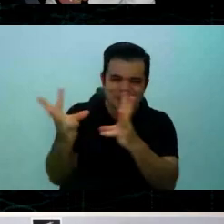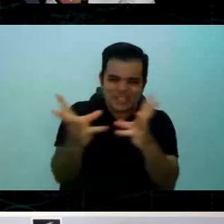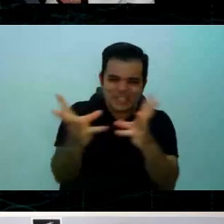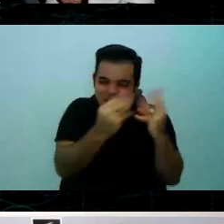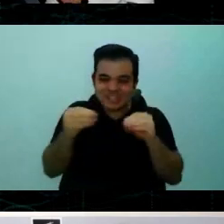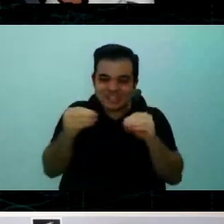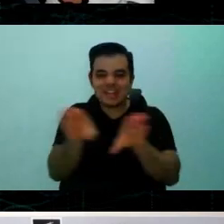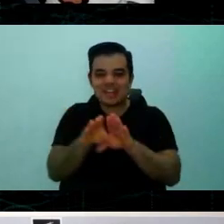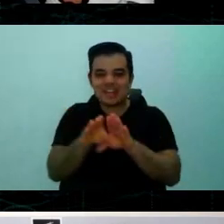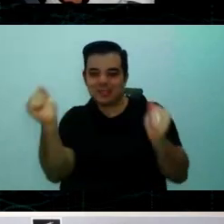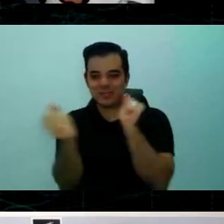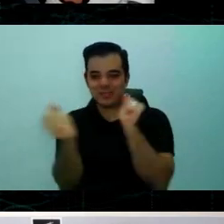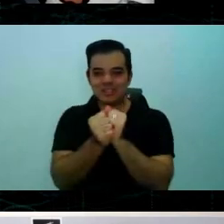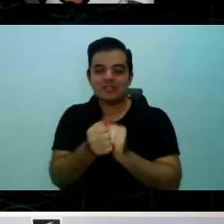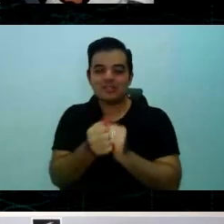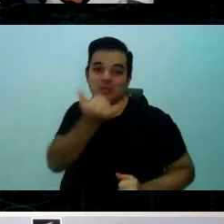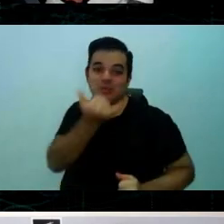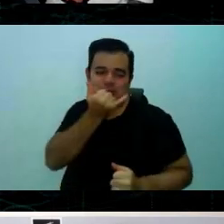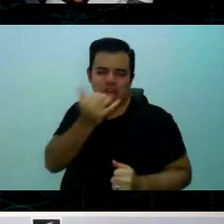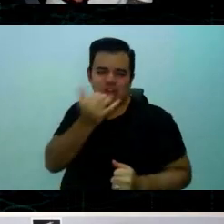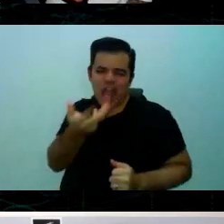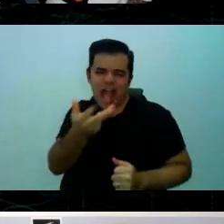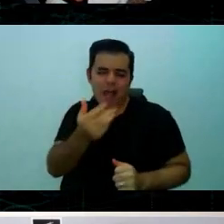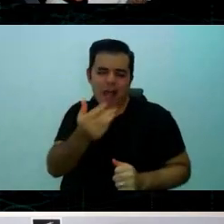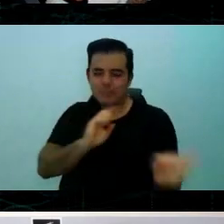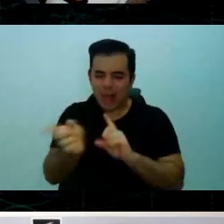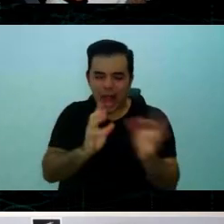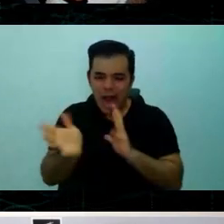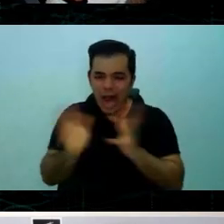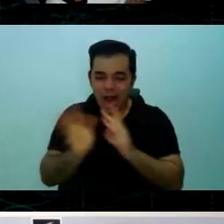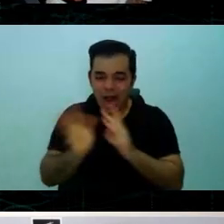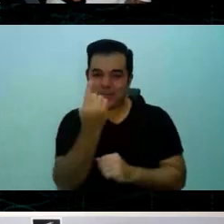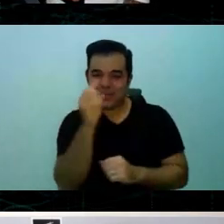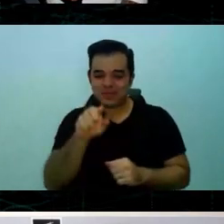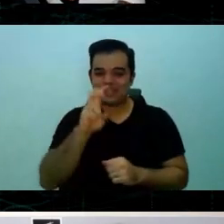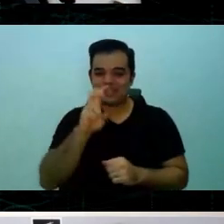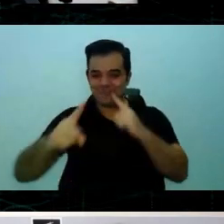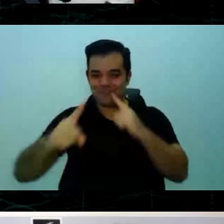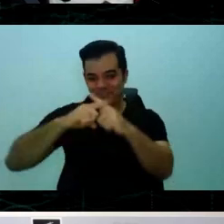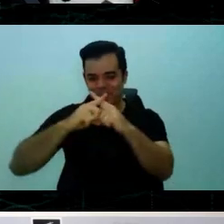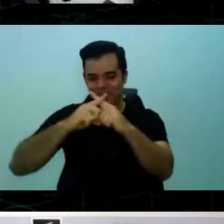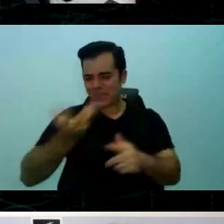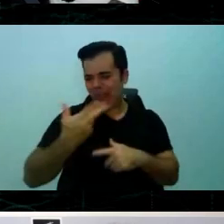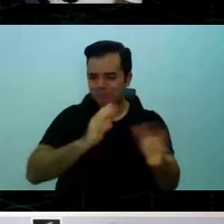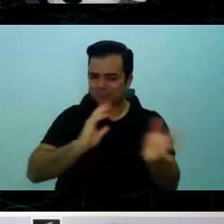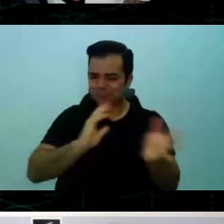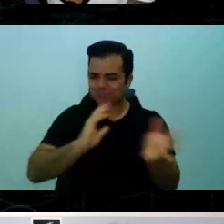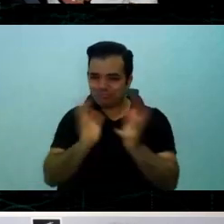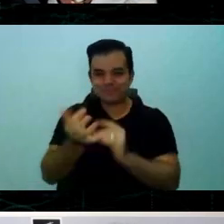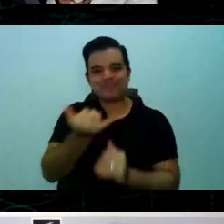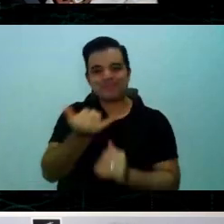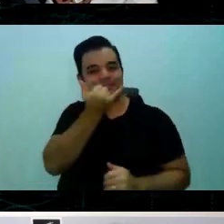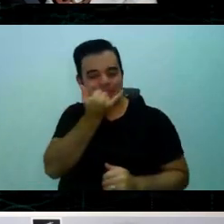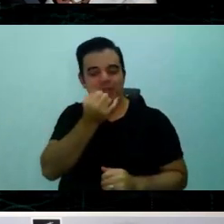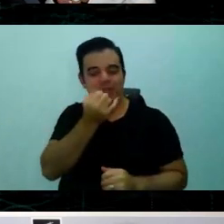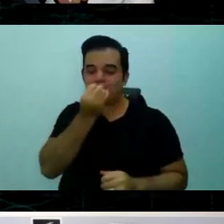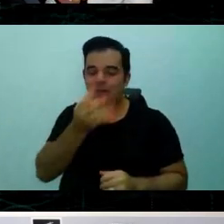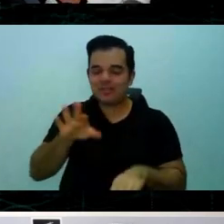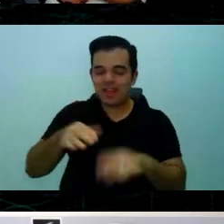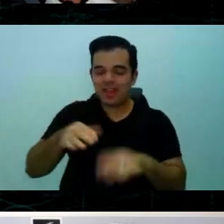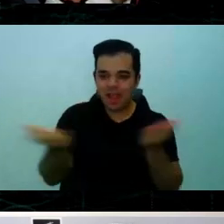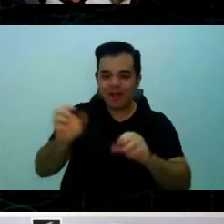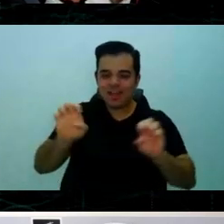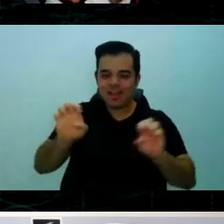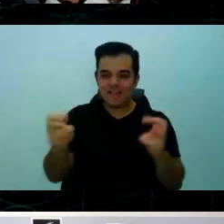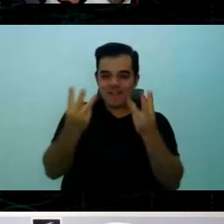aqui agora. Desculpa a velocidade, falei no 1.5, mas eu precisava passar isso para vocês. E, gente, curtam o evento. Eu vou ficar